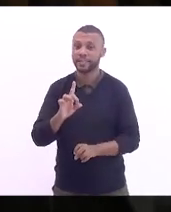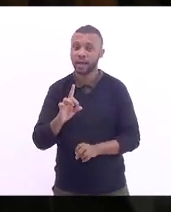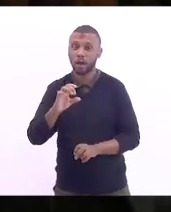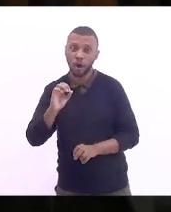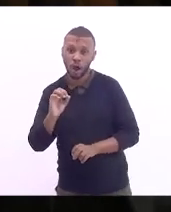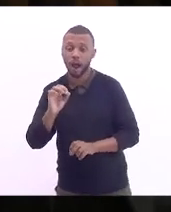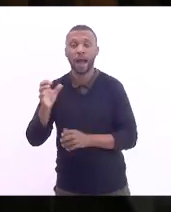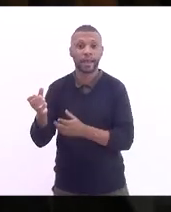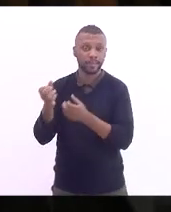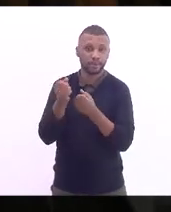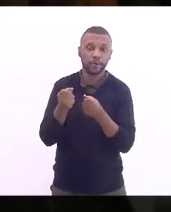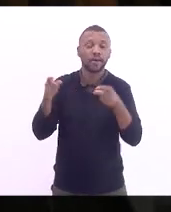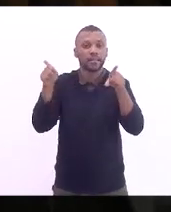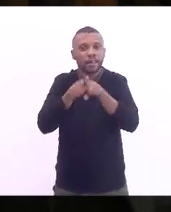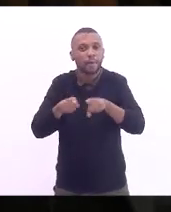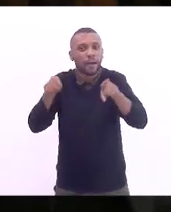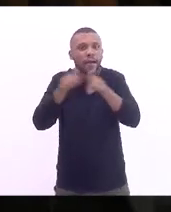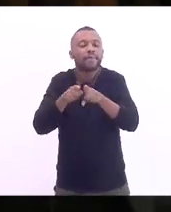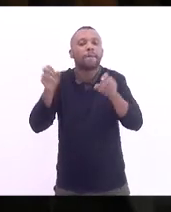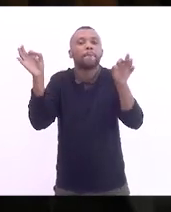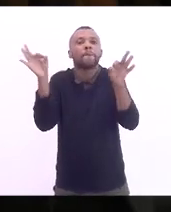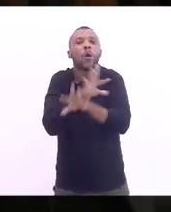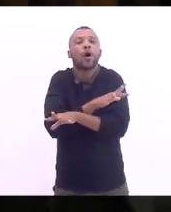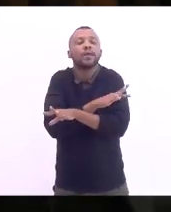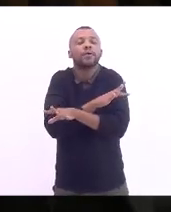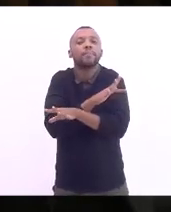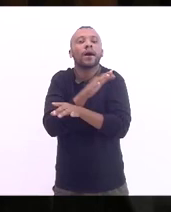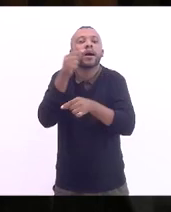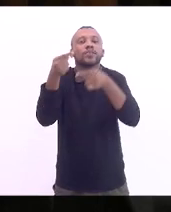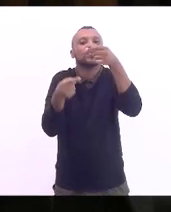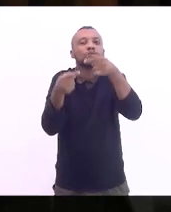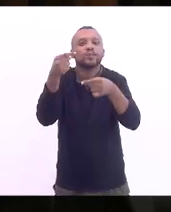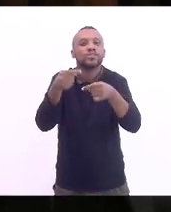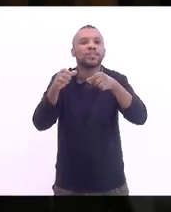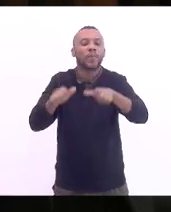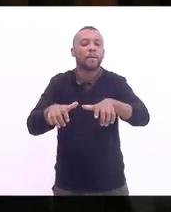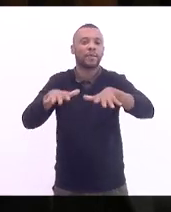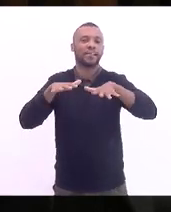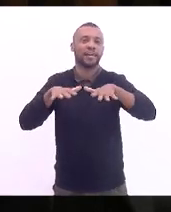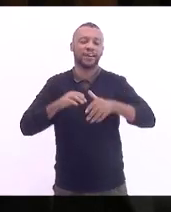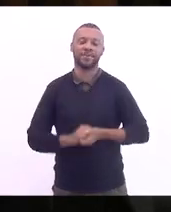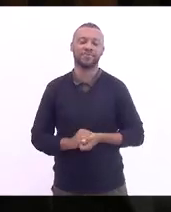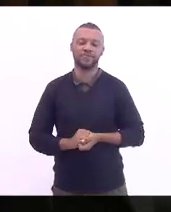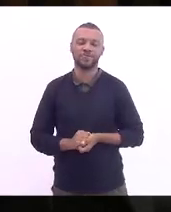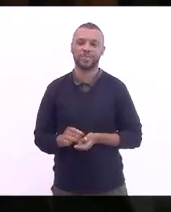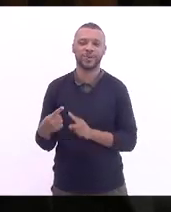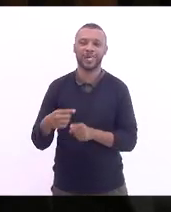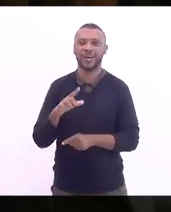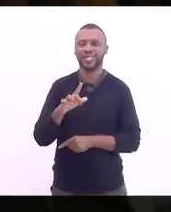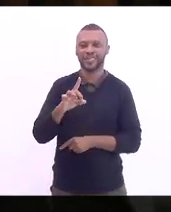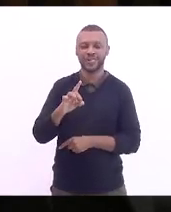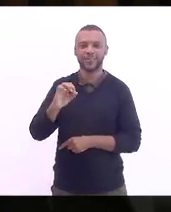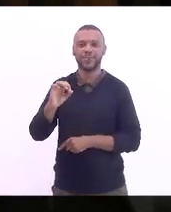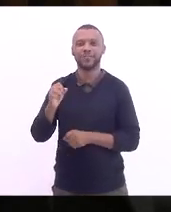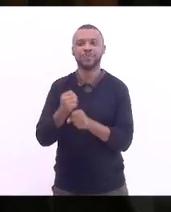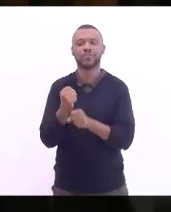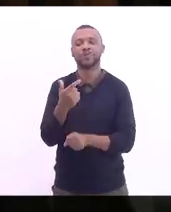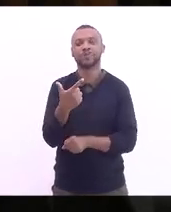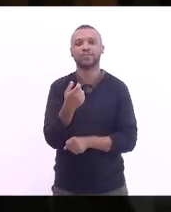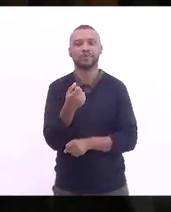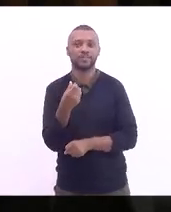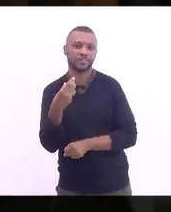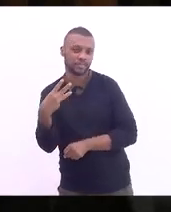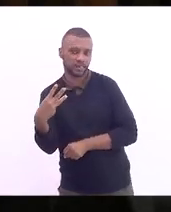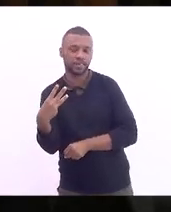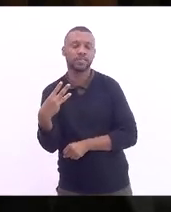fica pronta também para virar primário porque aí ele deu ó de 23 é o